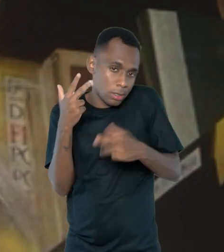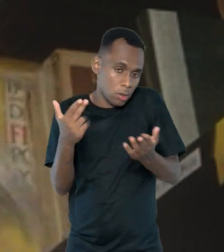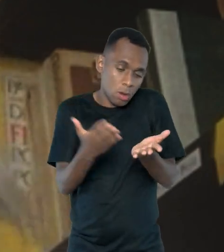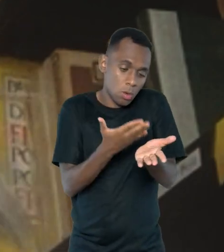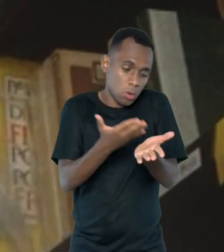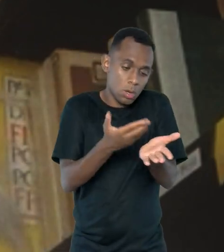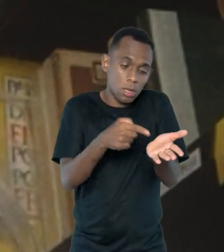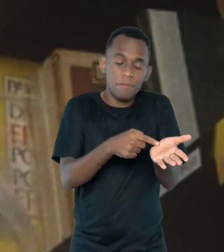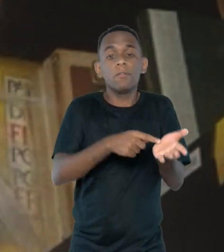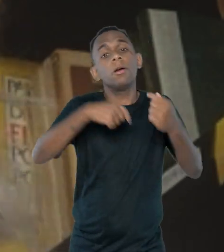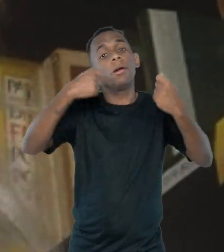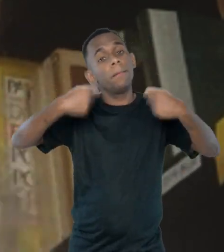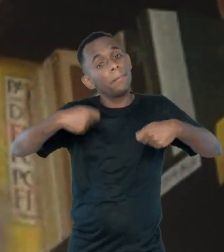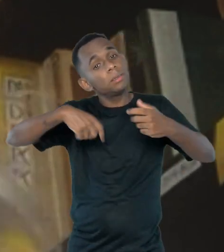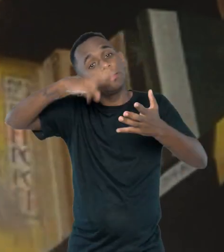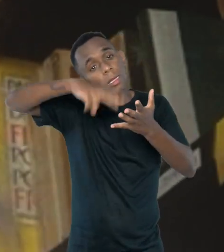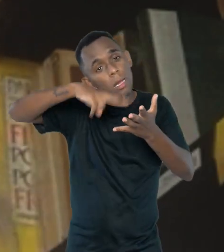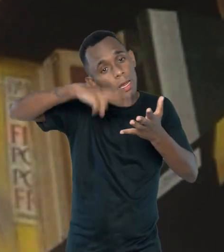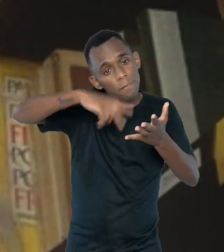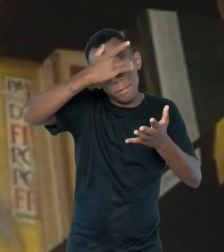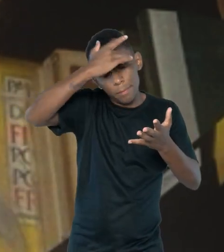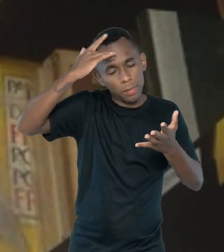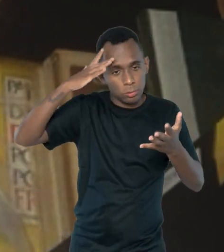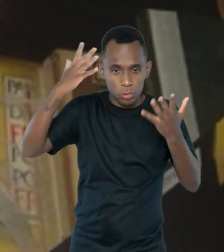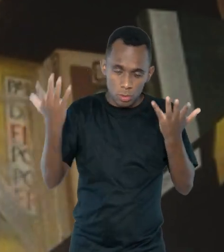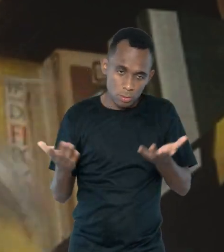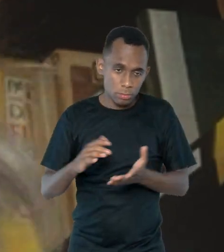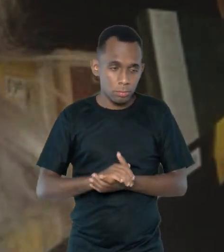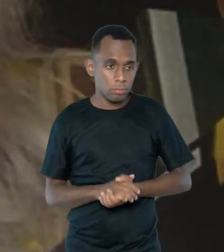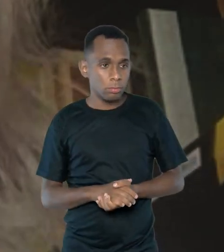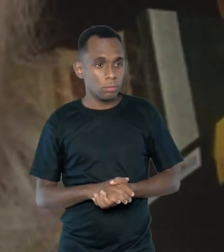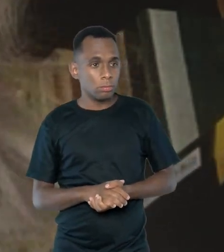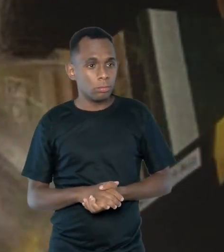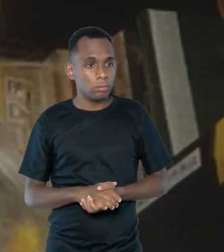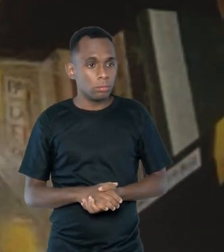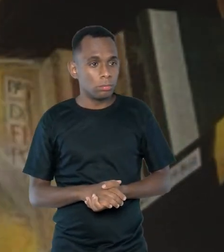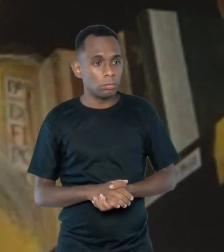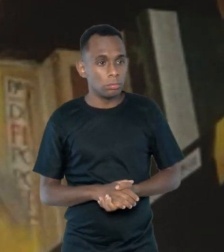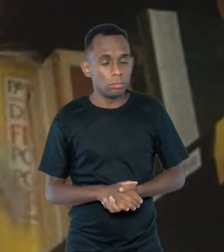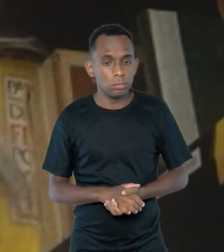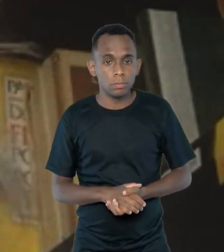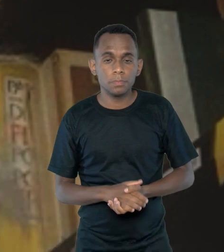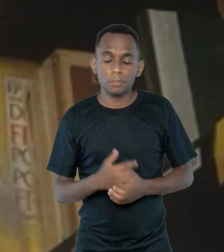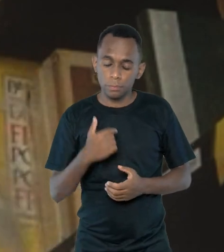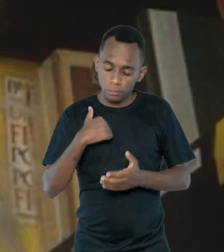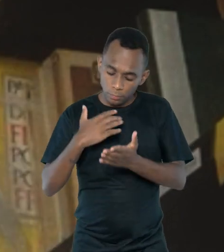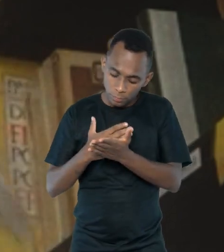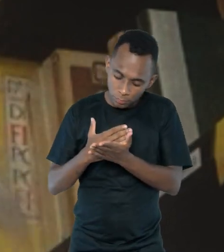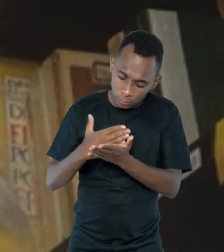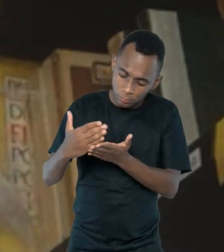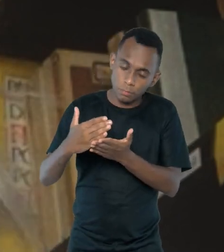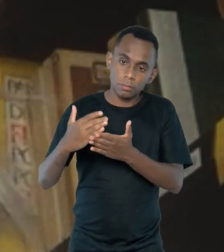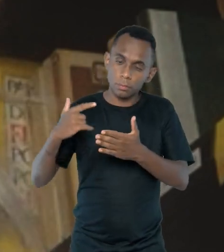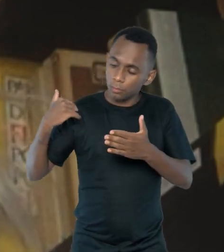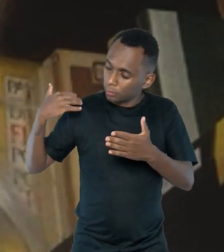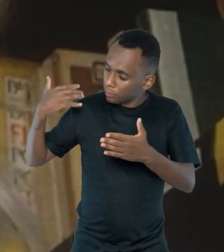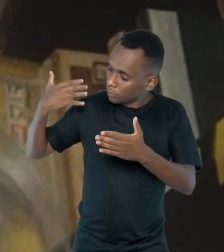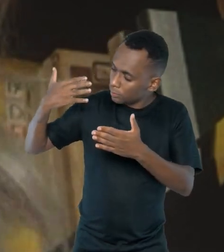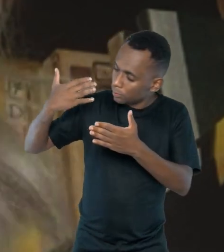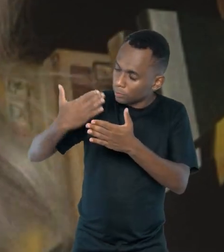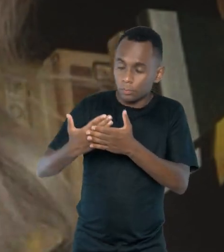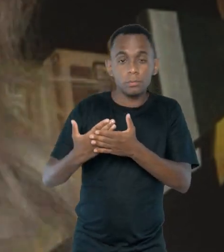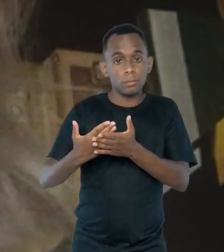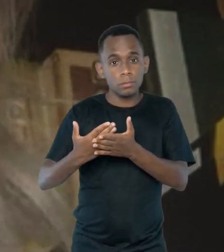é livro na mão do leitor, fora disso é papel. Então, eu iniciei nessa caminhada fazendo